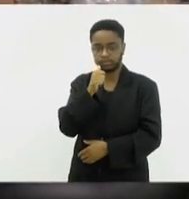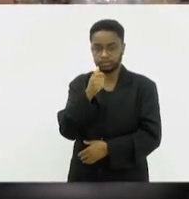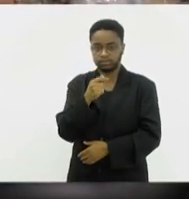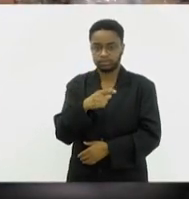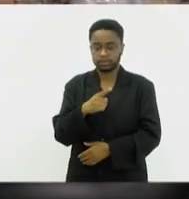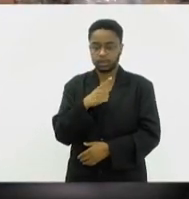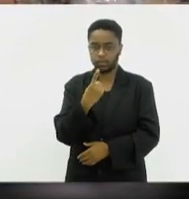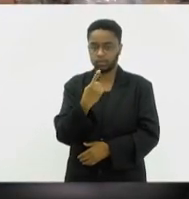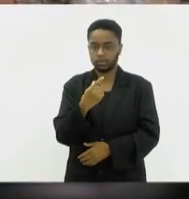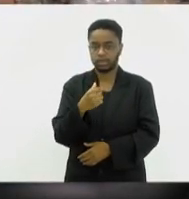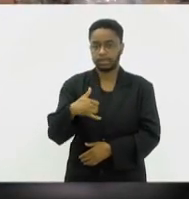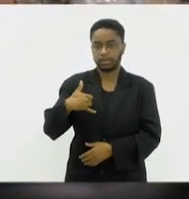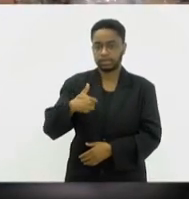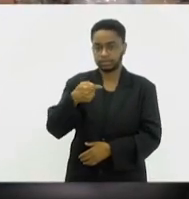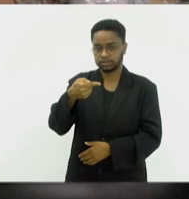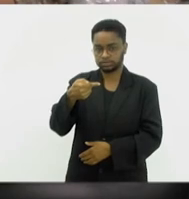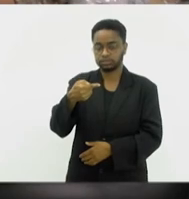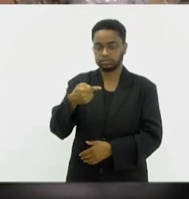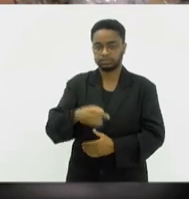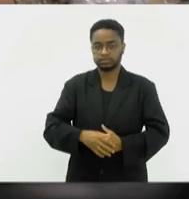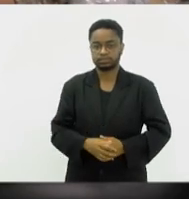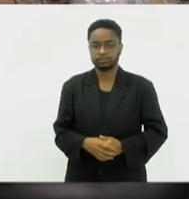Tenho uma filha. Quantos anos ela tem? 7 anos.